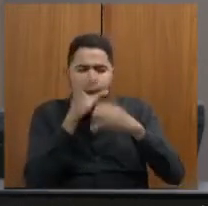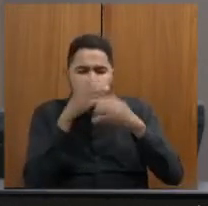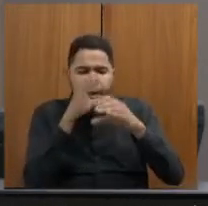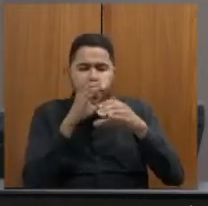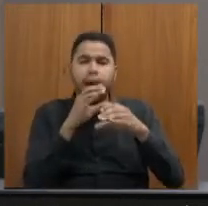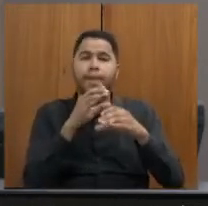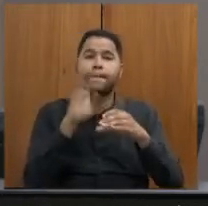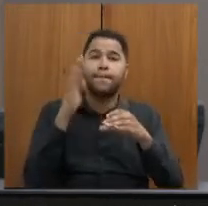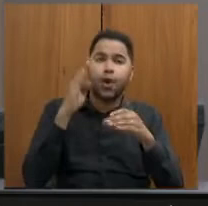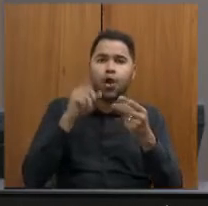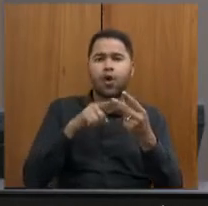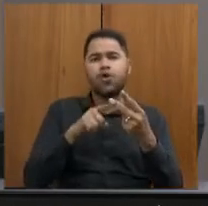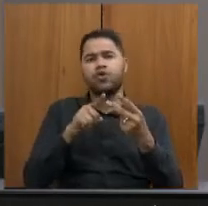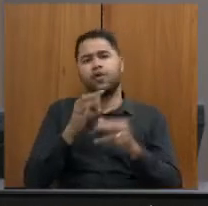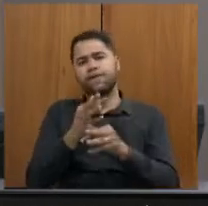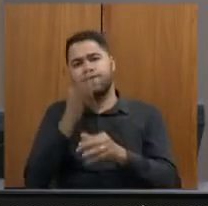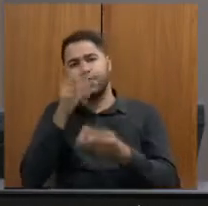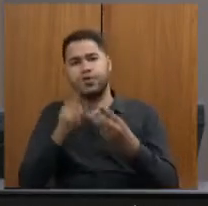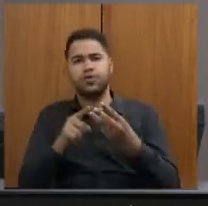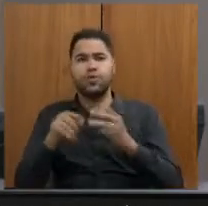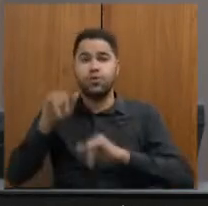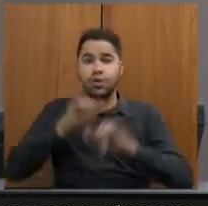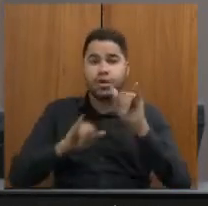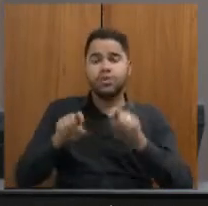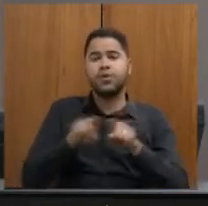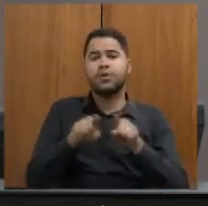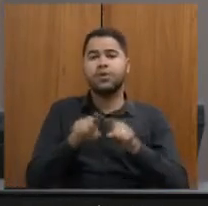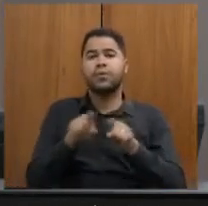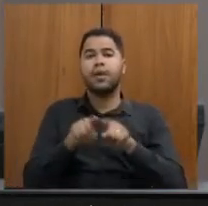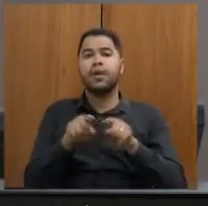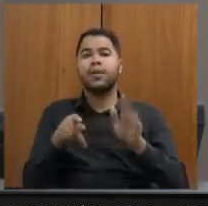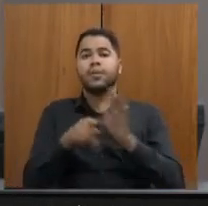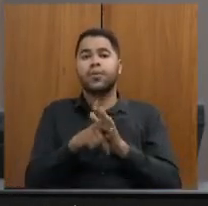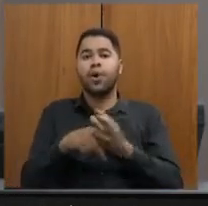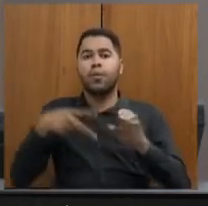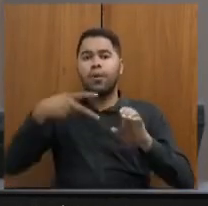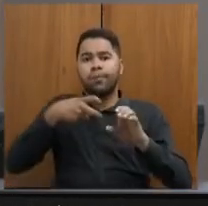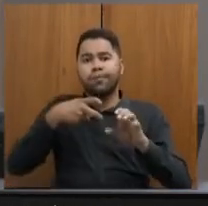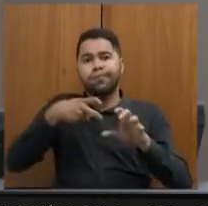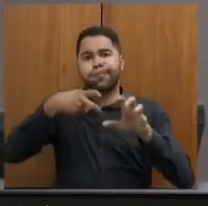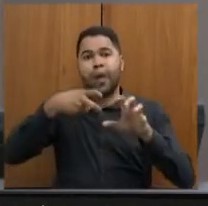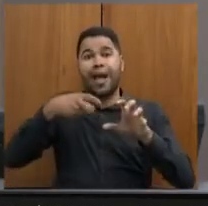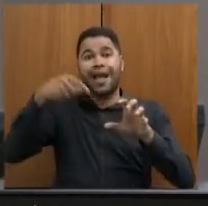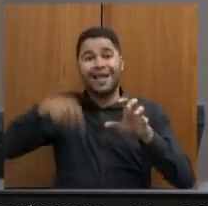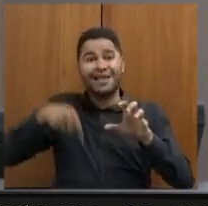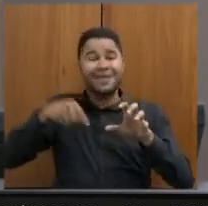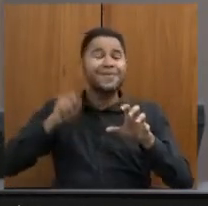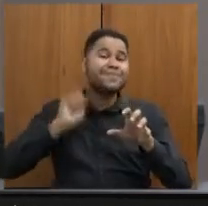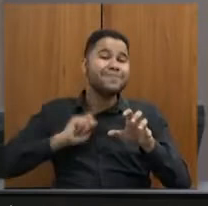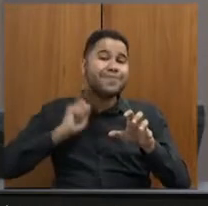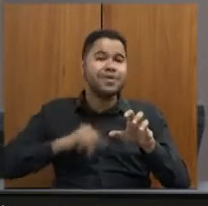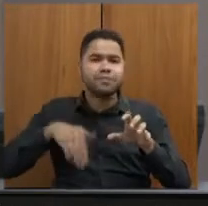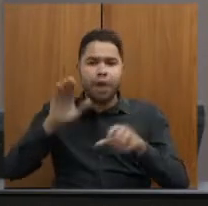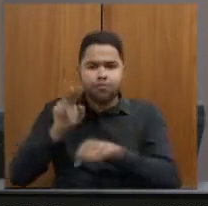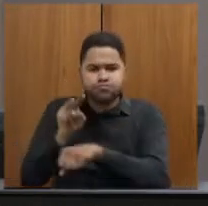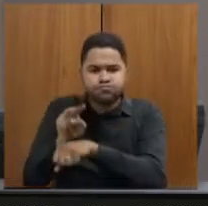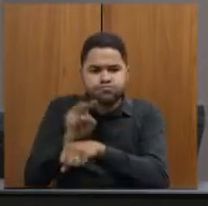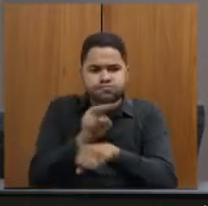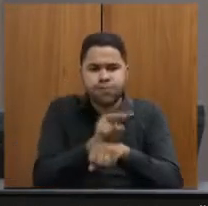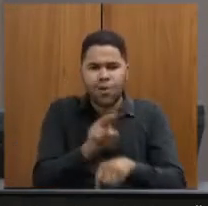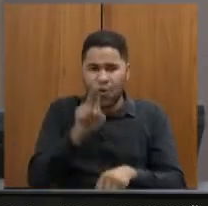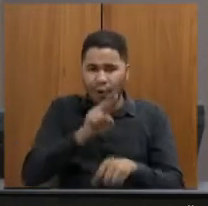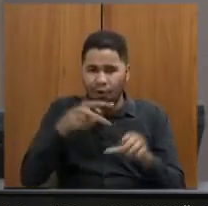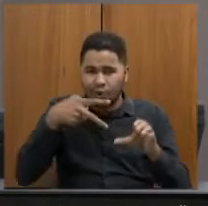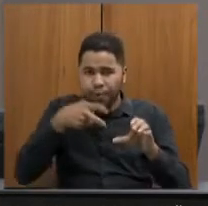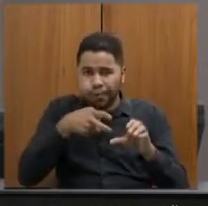físico-químicas fiscalizações do uso esse vídeo de agrotóxico aqui é um destaque em Minas Gerais é o estado que mais fiscaliza o